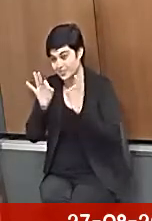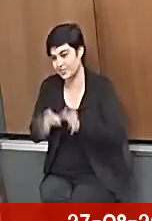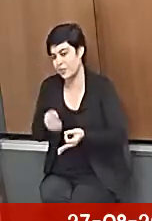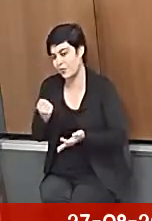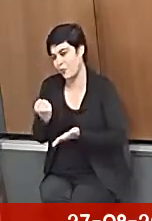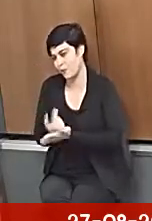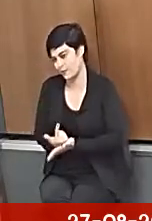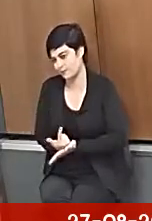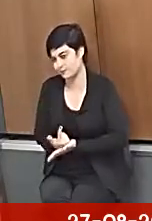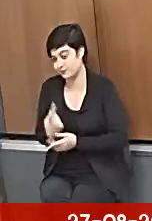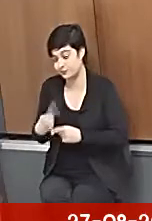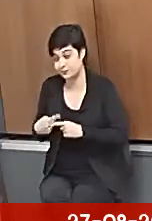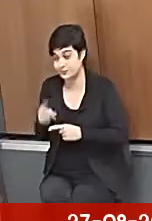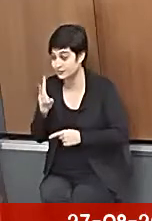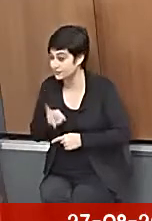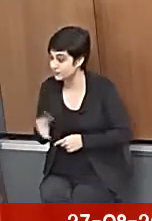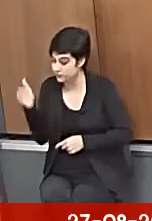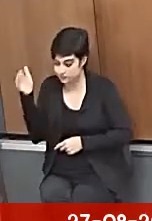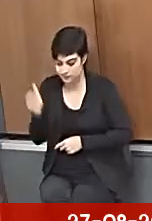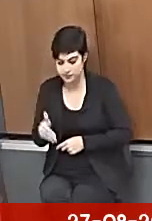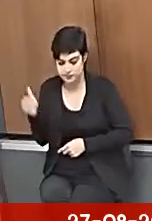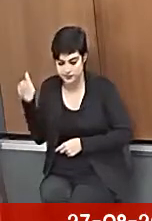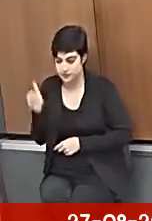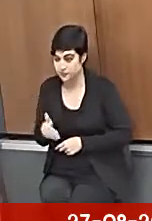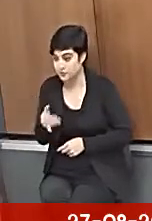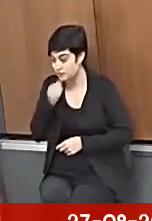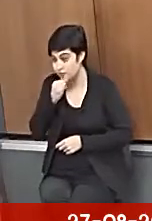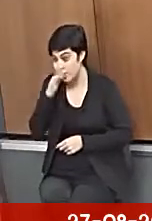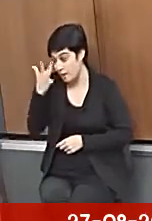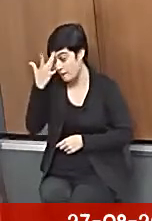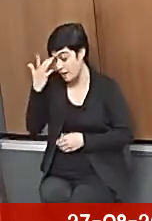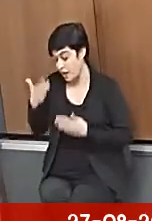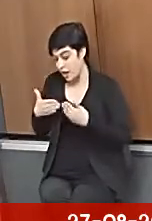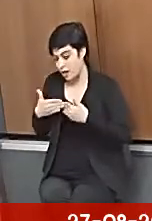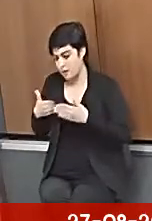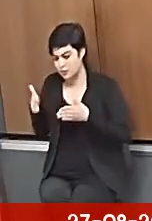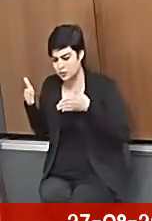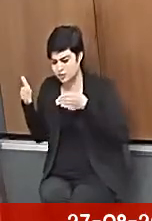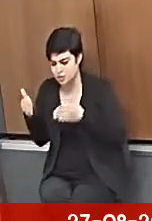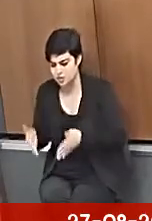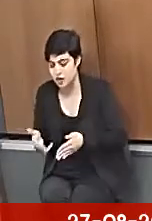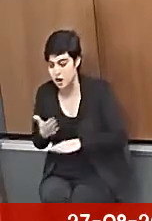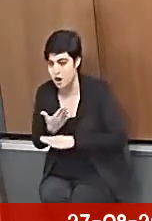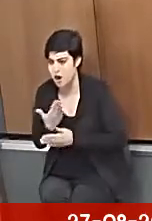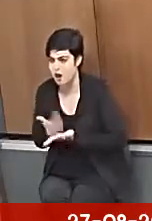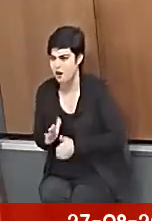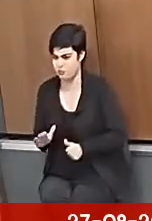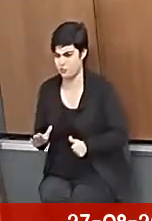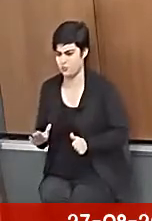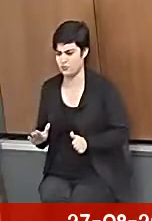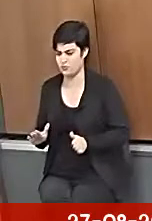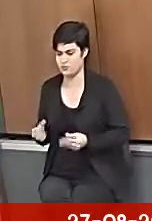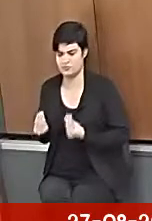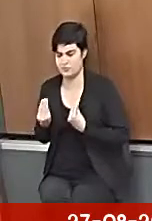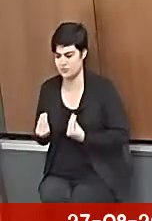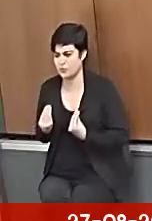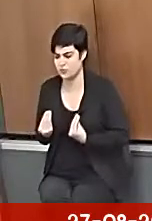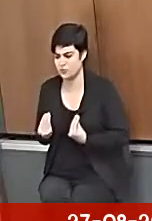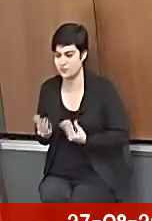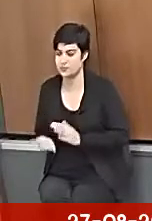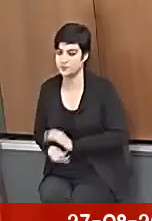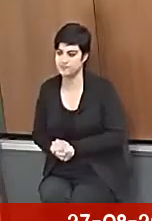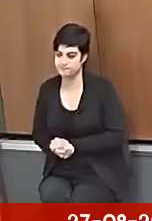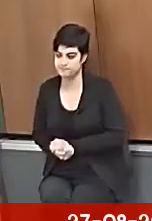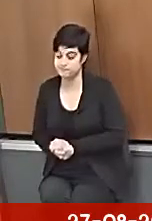ingresso porque toda vez que eu chego na bilheteria bilheteria abre amanhã eu chego ao ingresso em já está esgotado como ingressos esgotados no mineirão